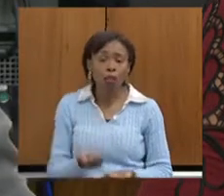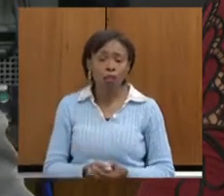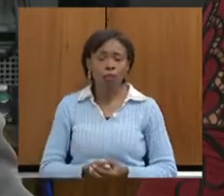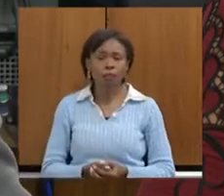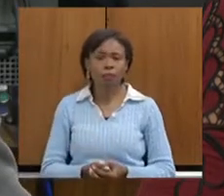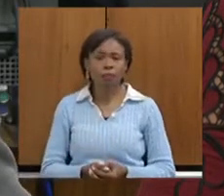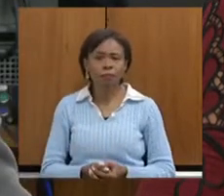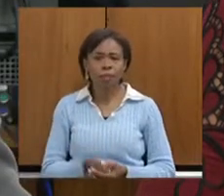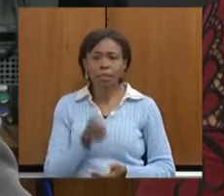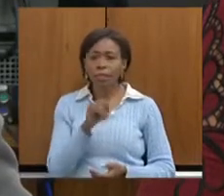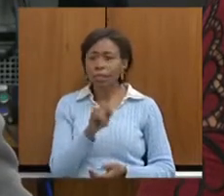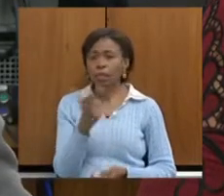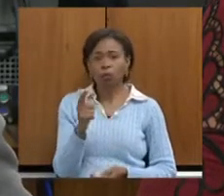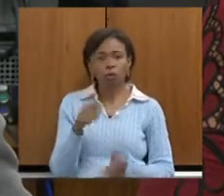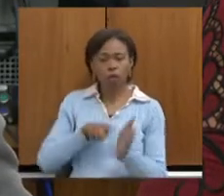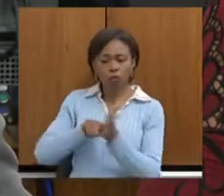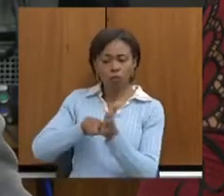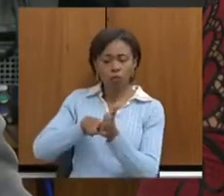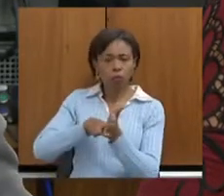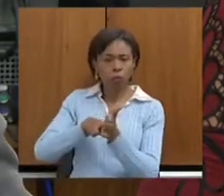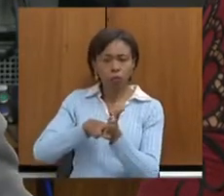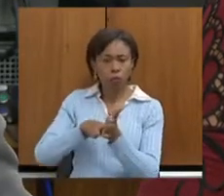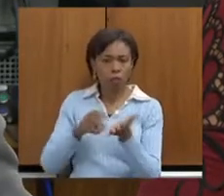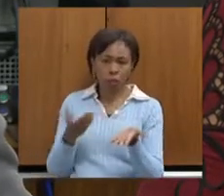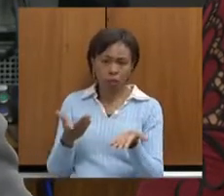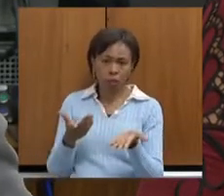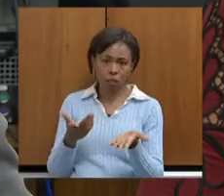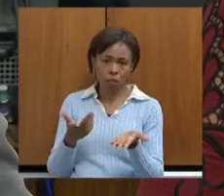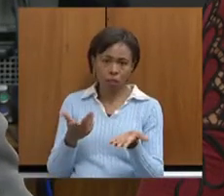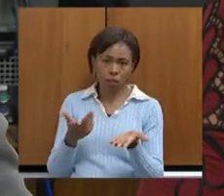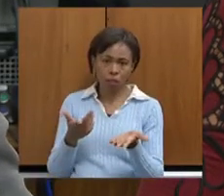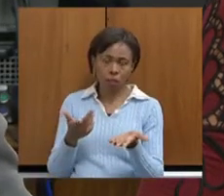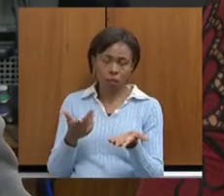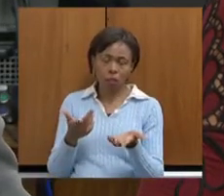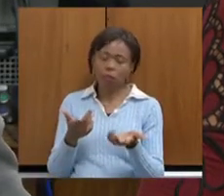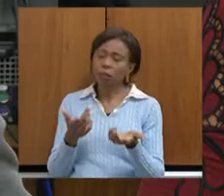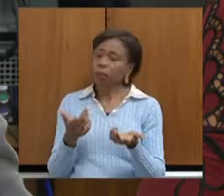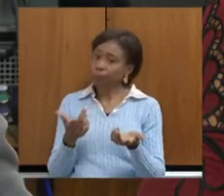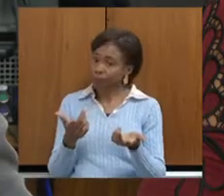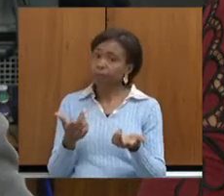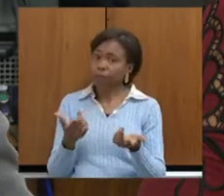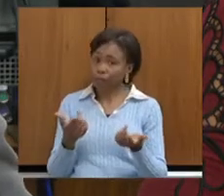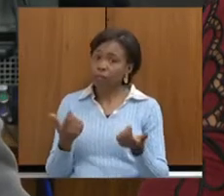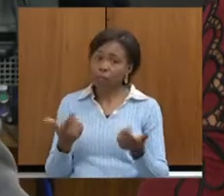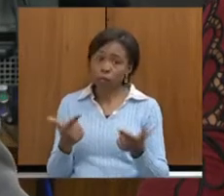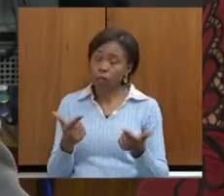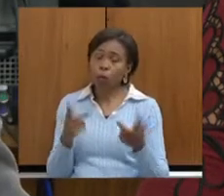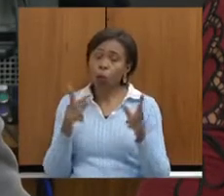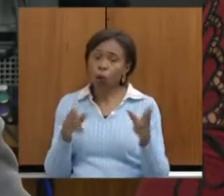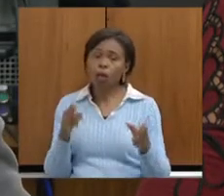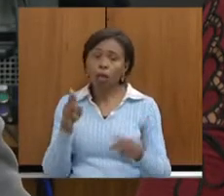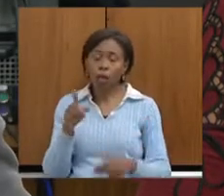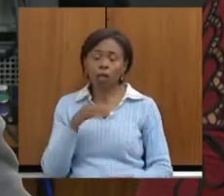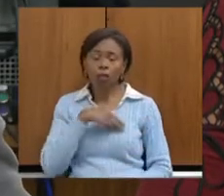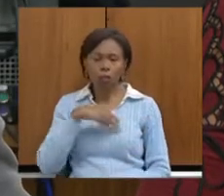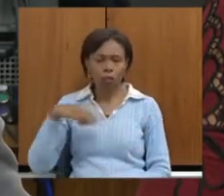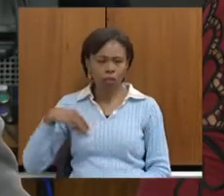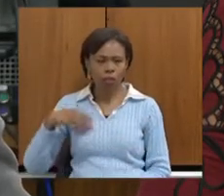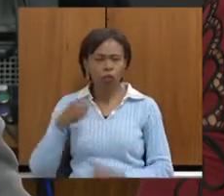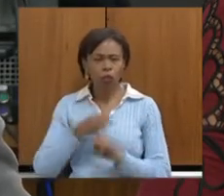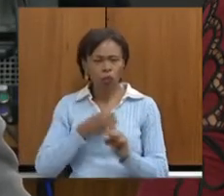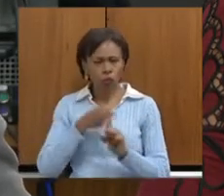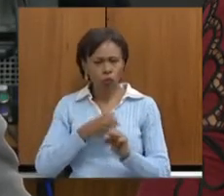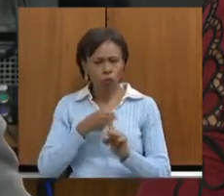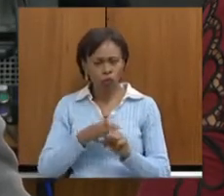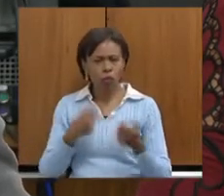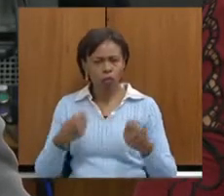de duas diz construídas por eles mesmo é importante que tem nem que seja para acontecer acontece Mariana hoje que é outra luta